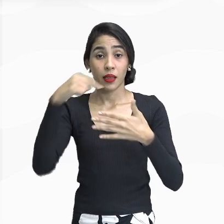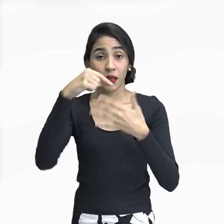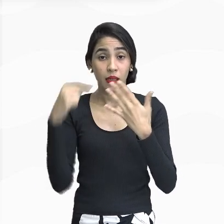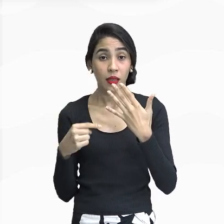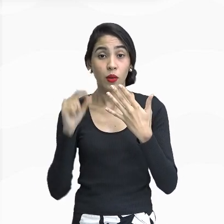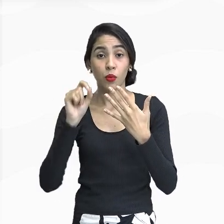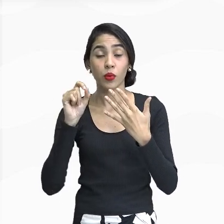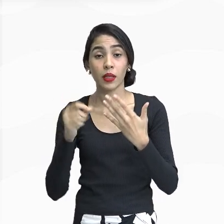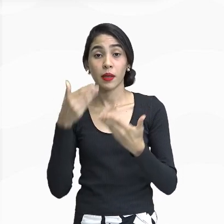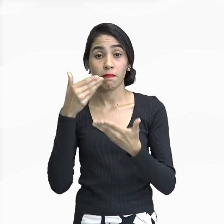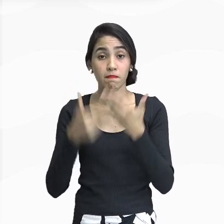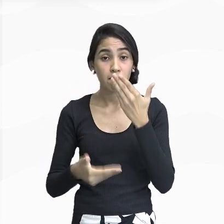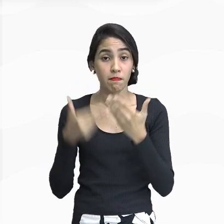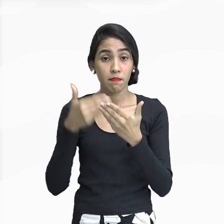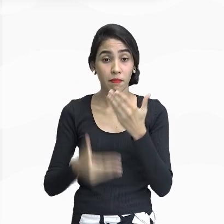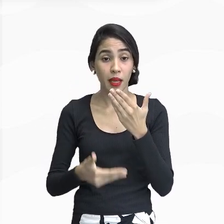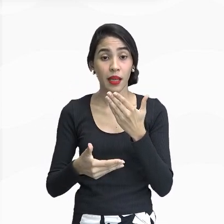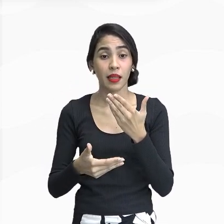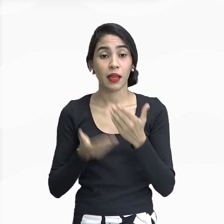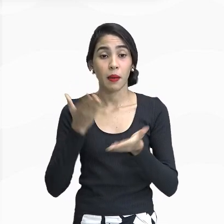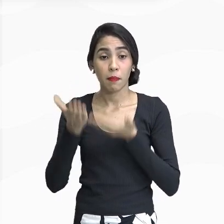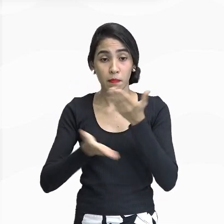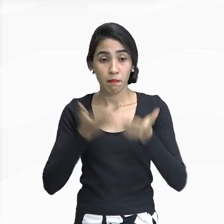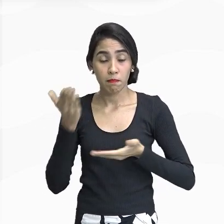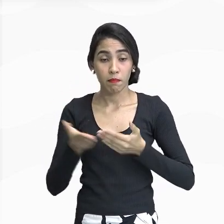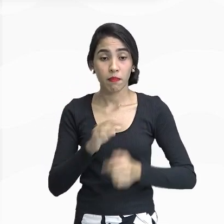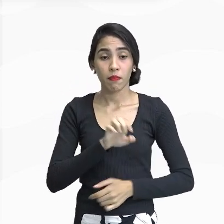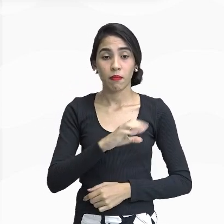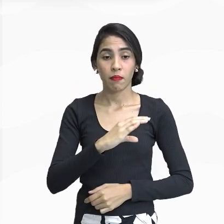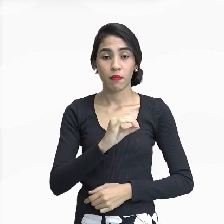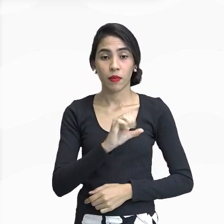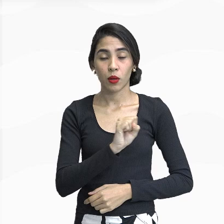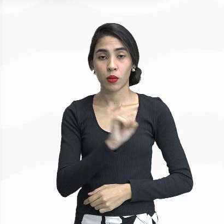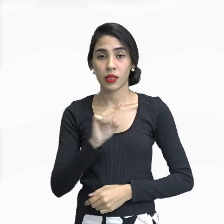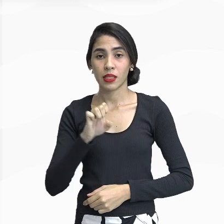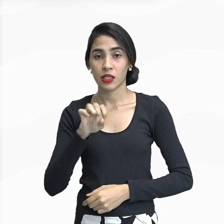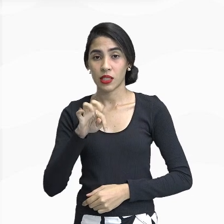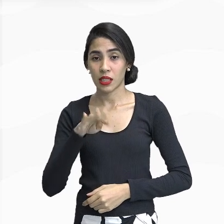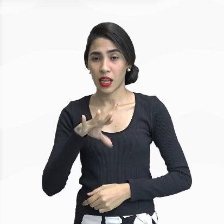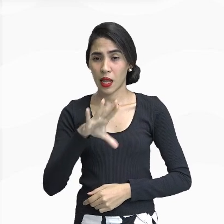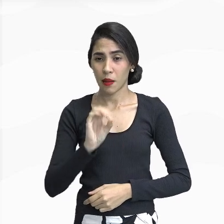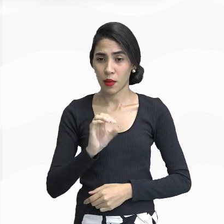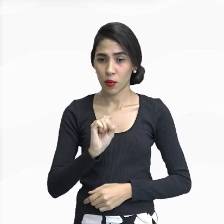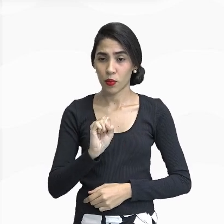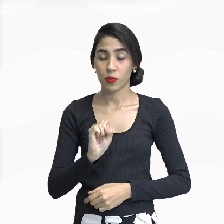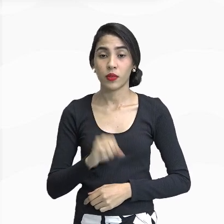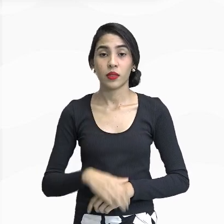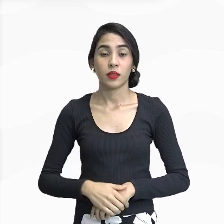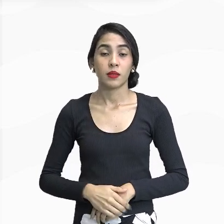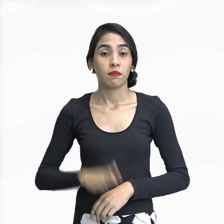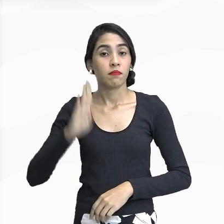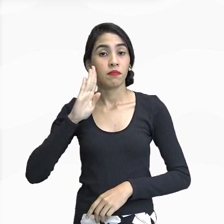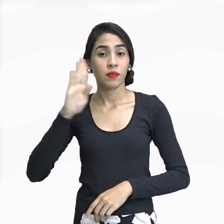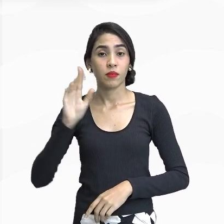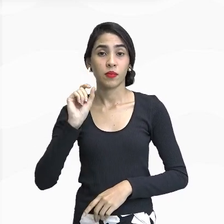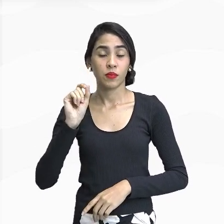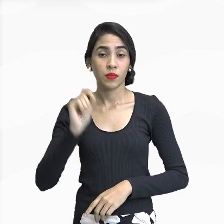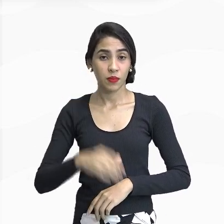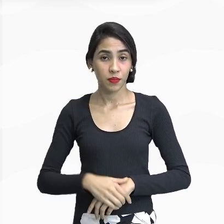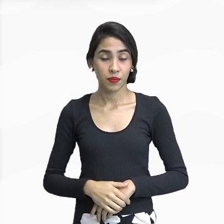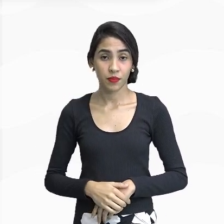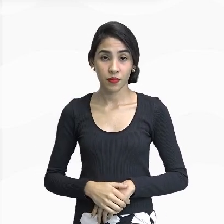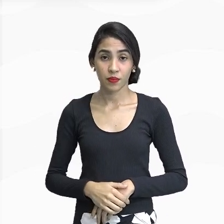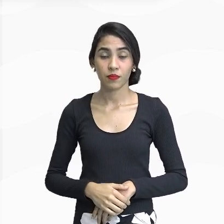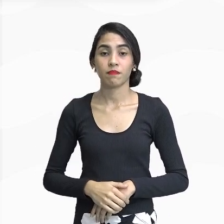quê? A perda de serviços ecossistêmicos. Explica isso melhor, que vem professor, principalmente por